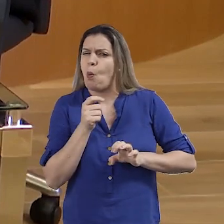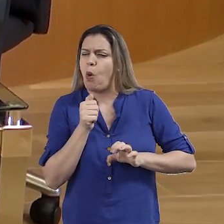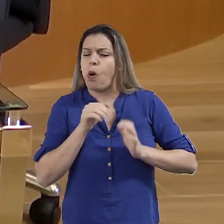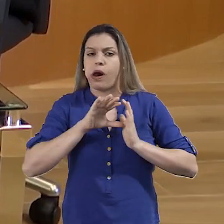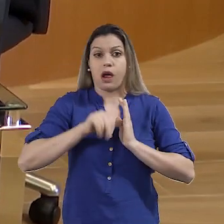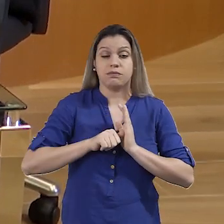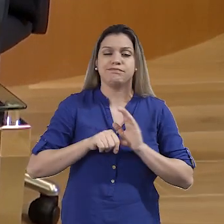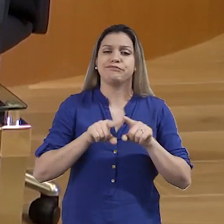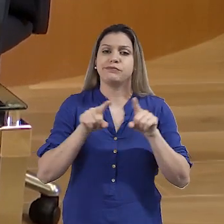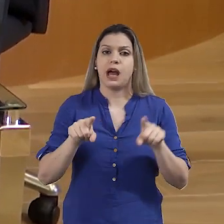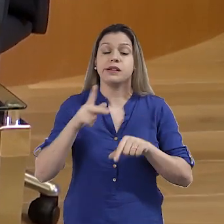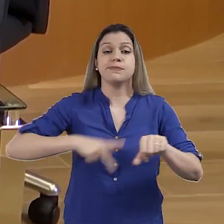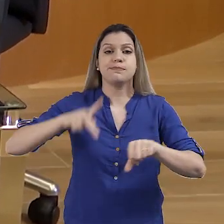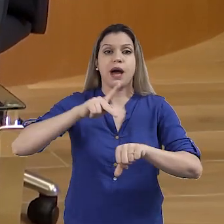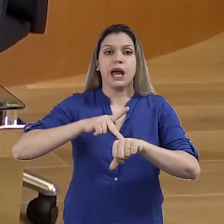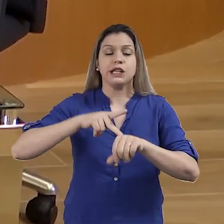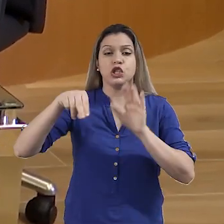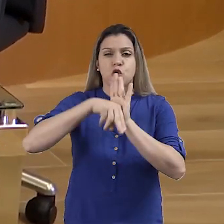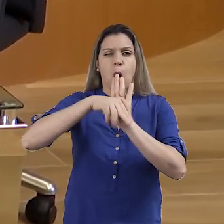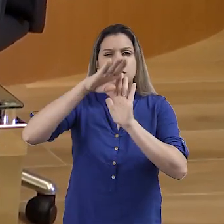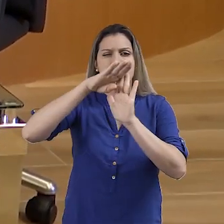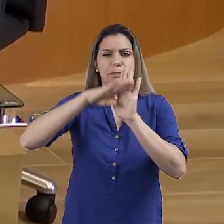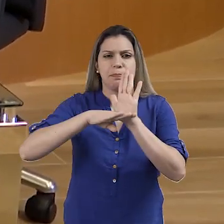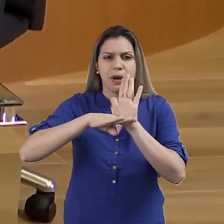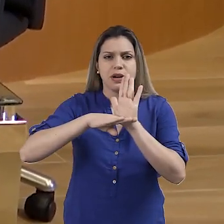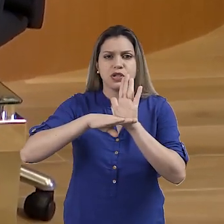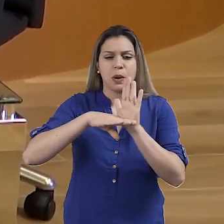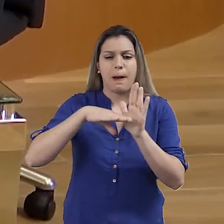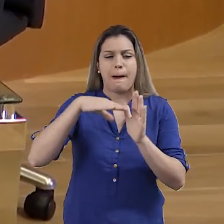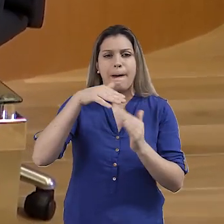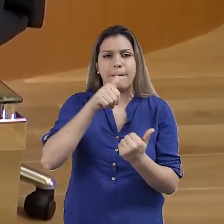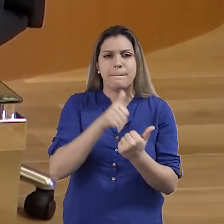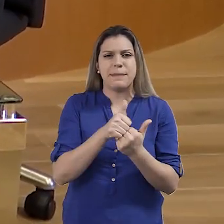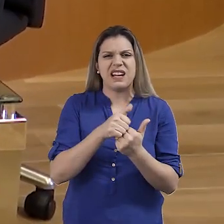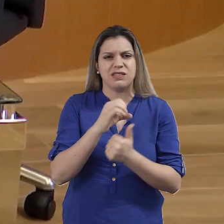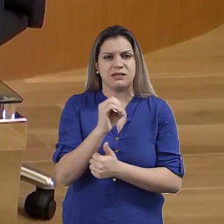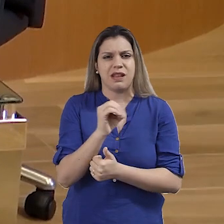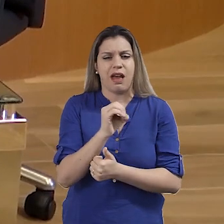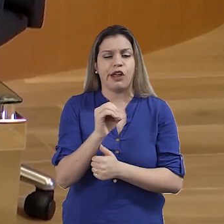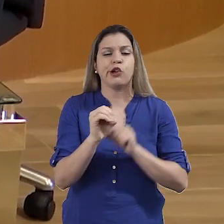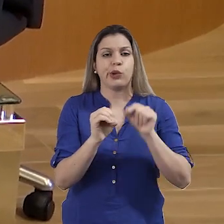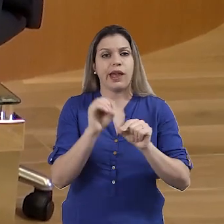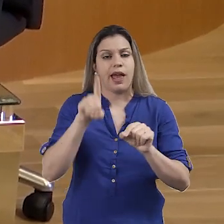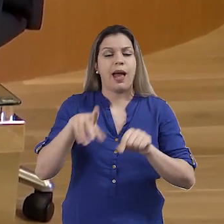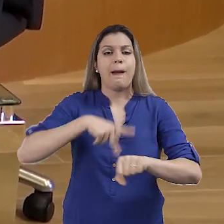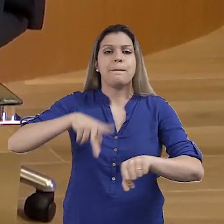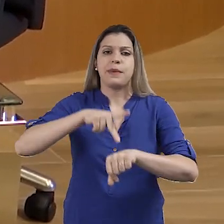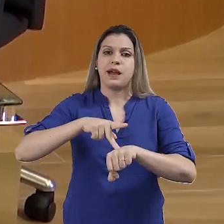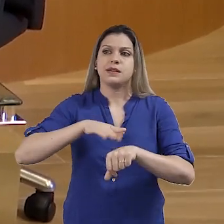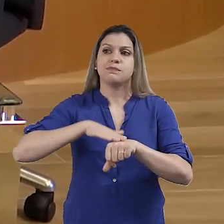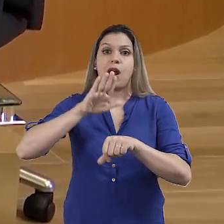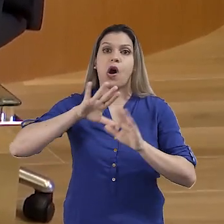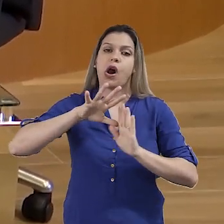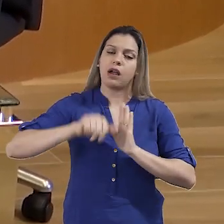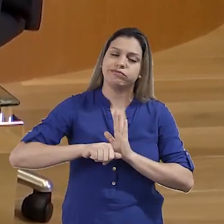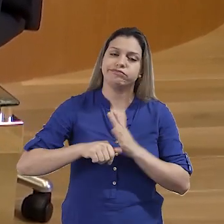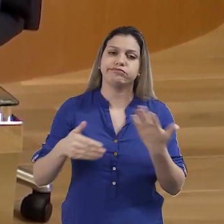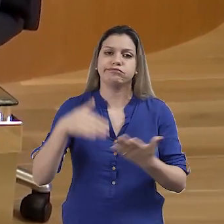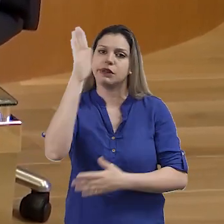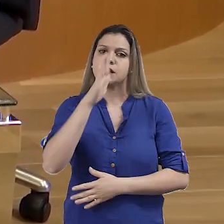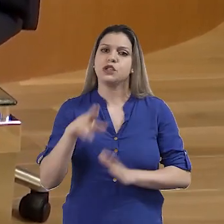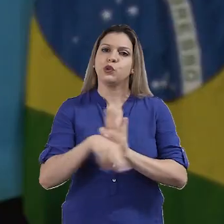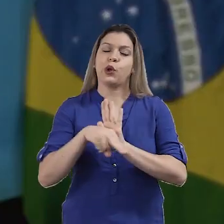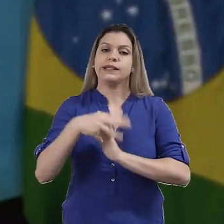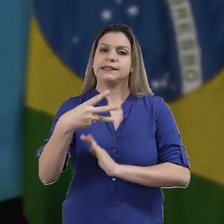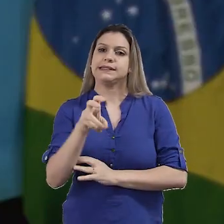corruptos. E os países com a nota menor, mais próximas de zero, são aqueles países mais corruptos. E o Brasil teve a